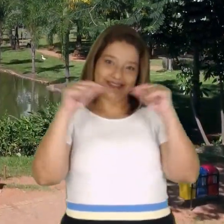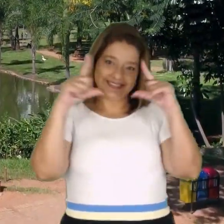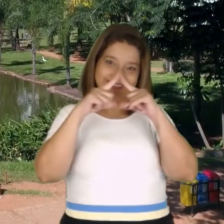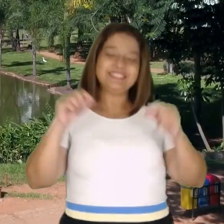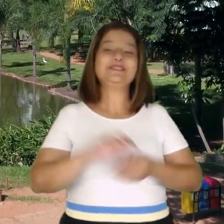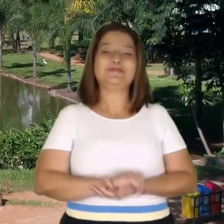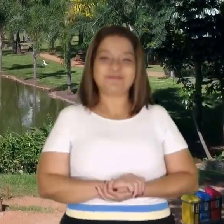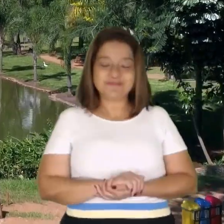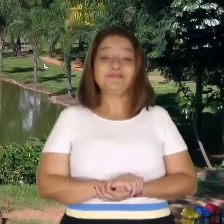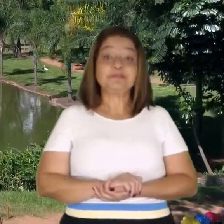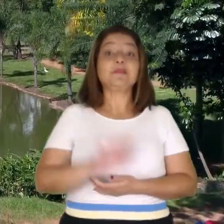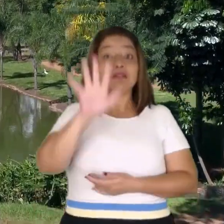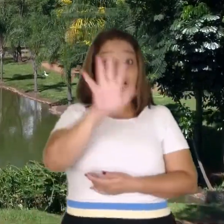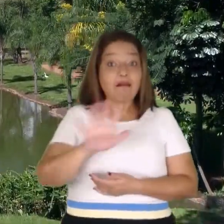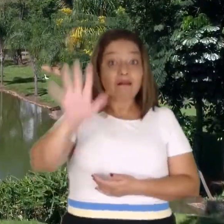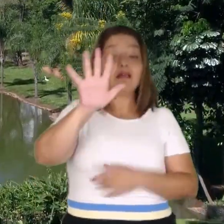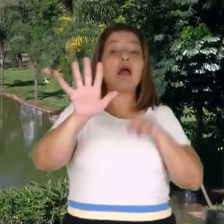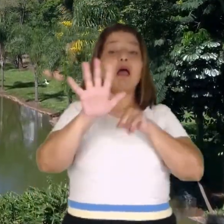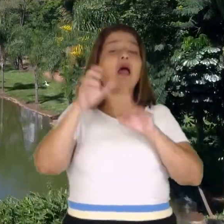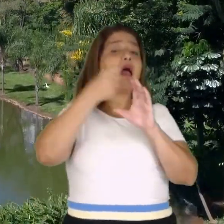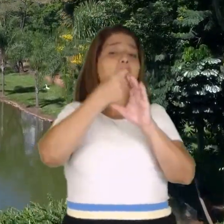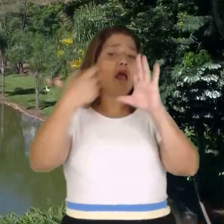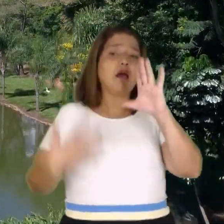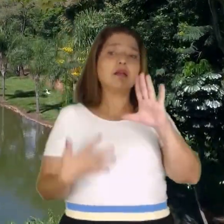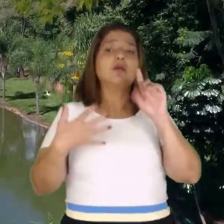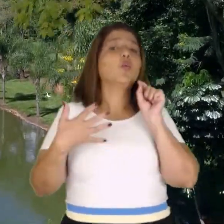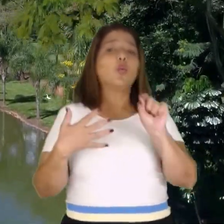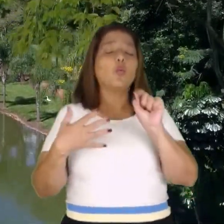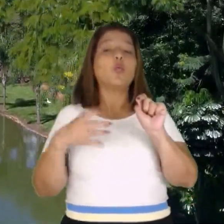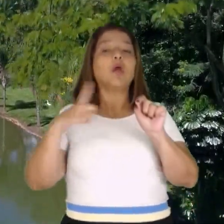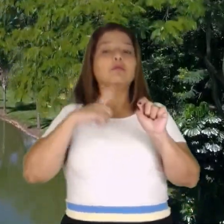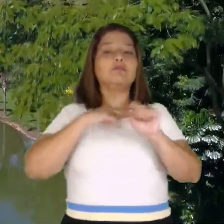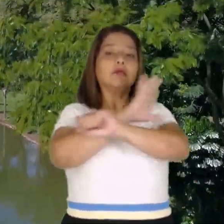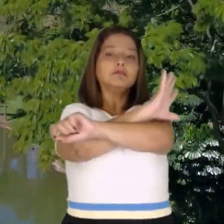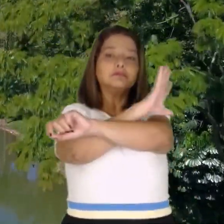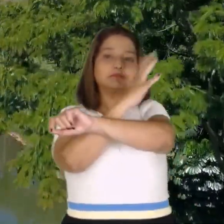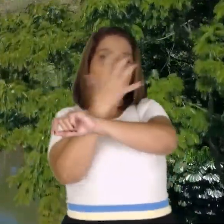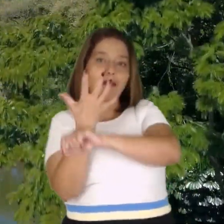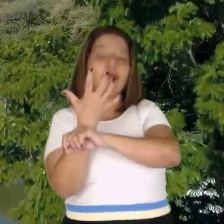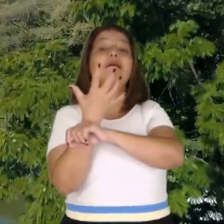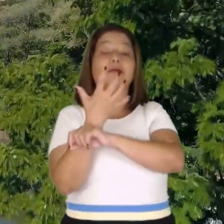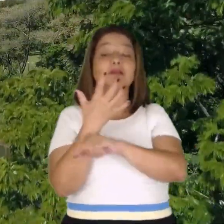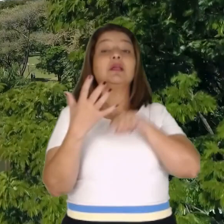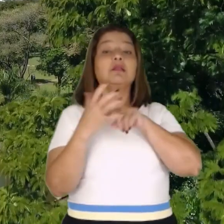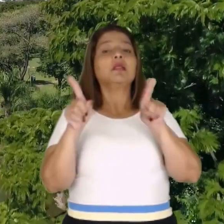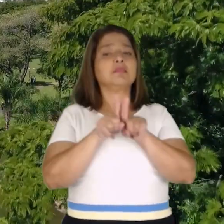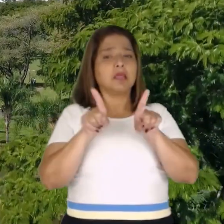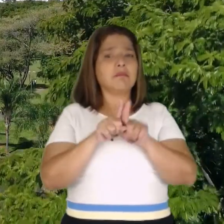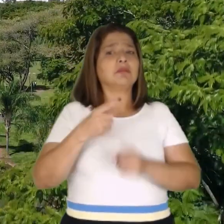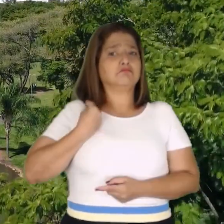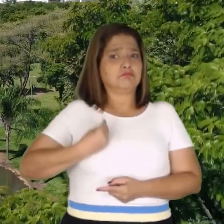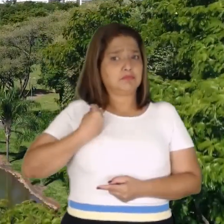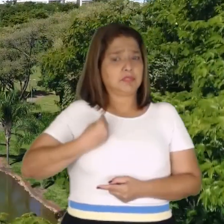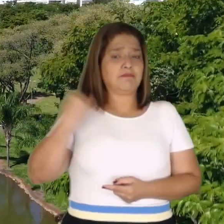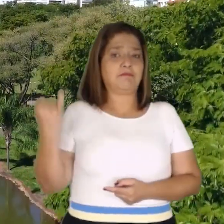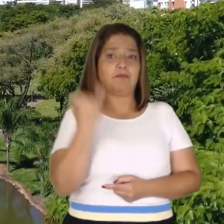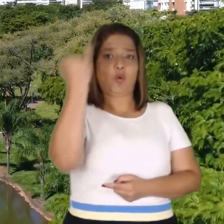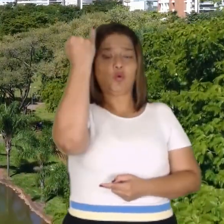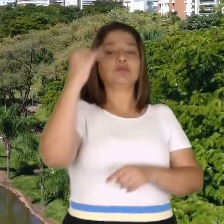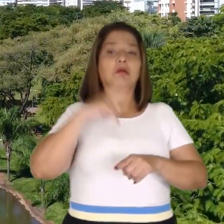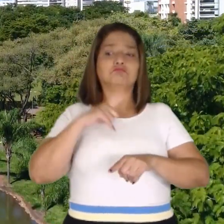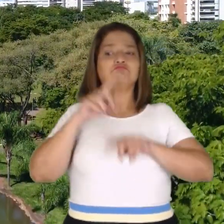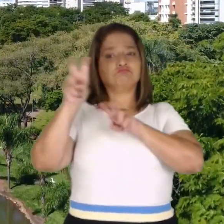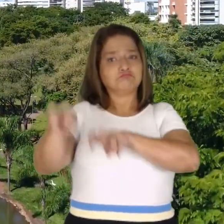Grosso do Sul e pelo Distrito Federal. Essa região é caracterizada pelo cerrado e